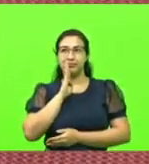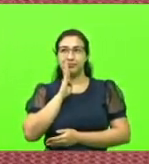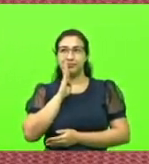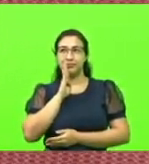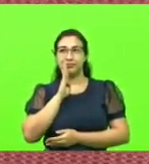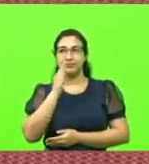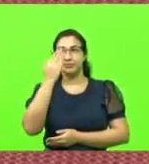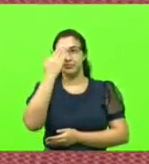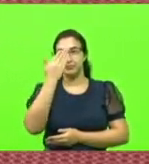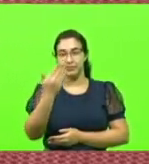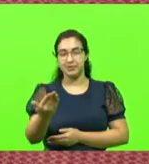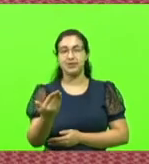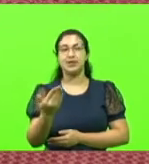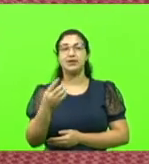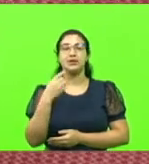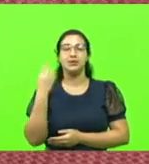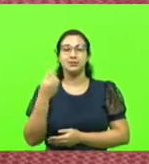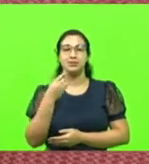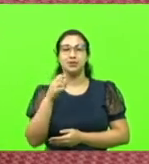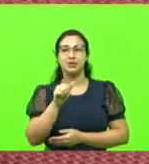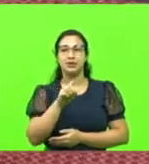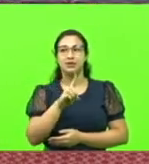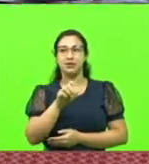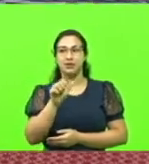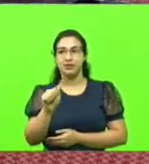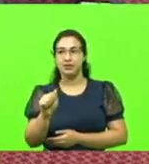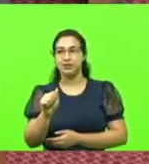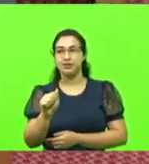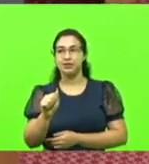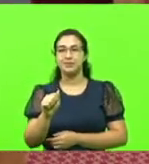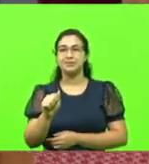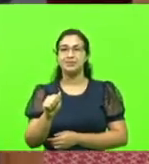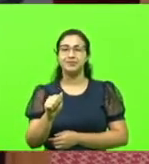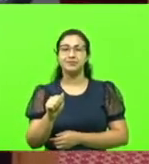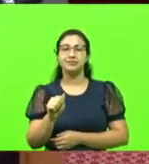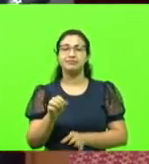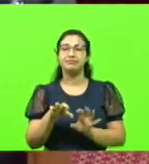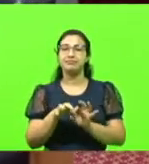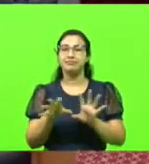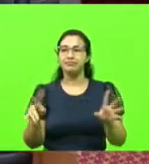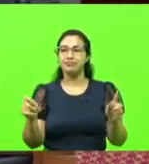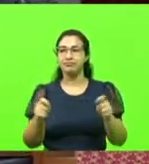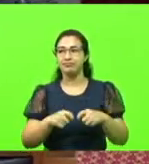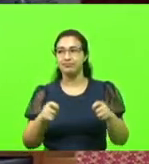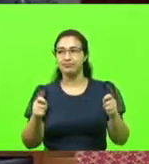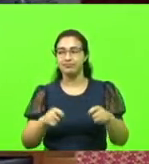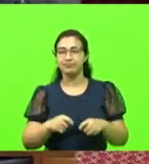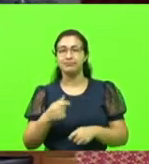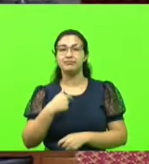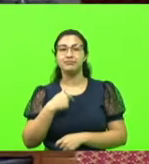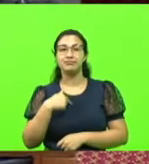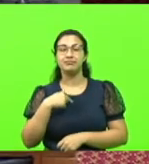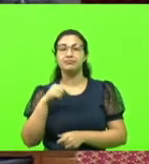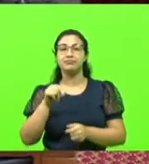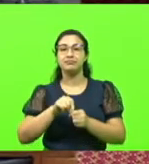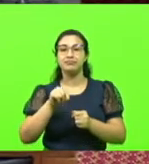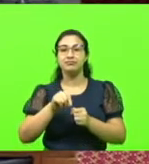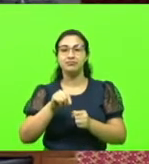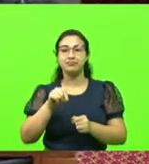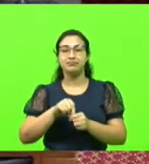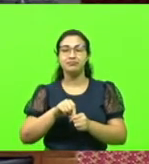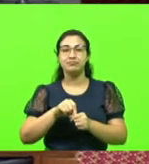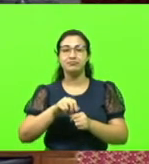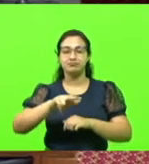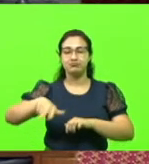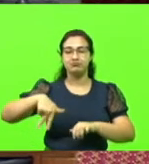Obrigado também à deputada Ada por permitir que eu faça uso